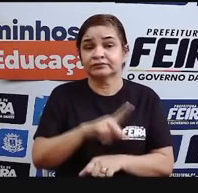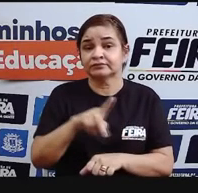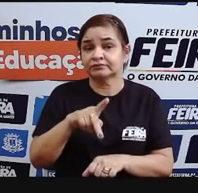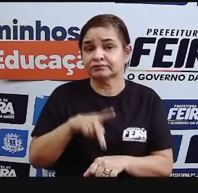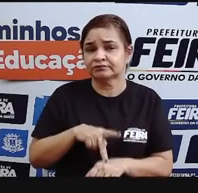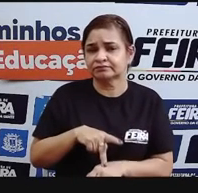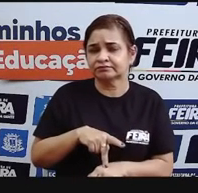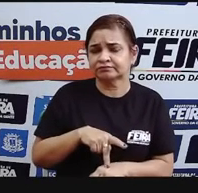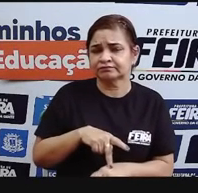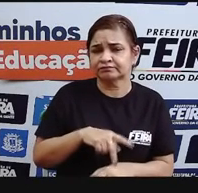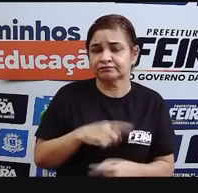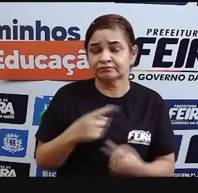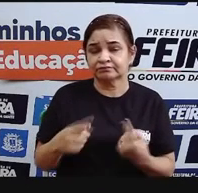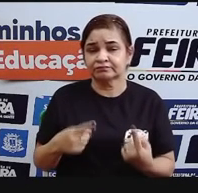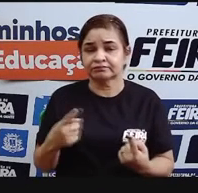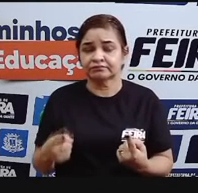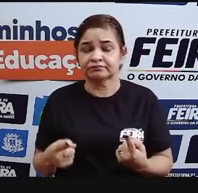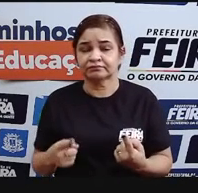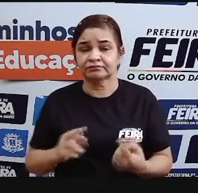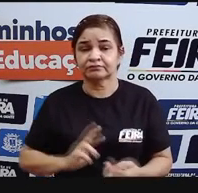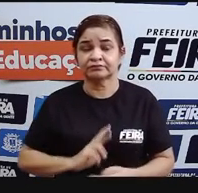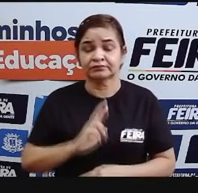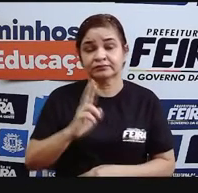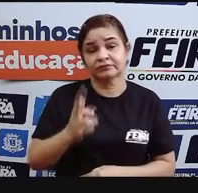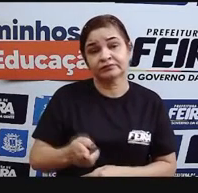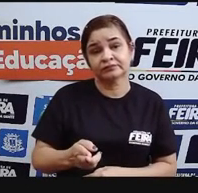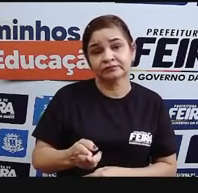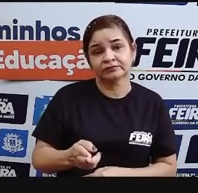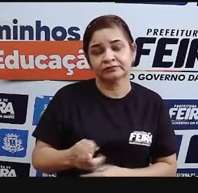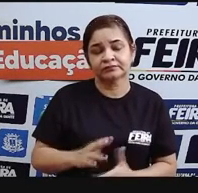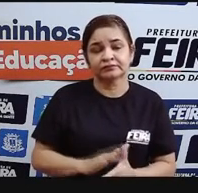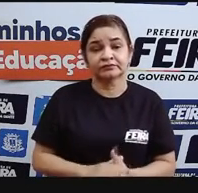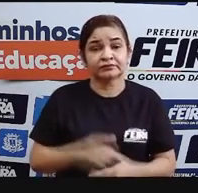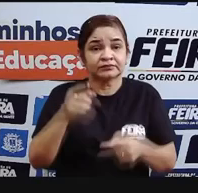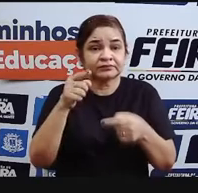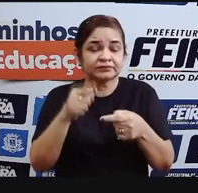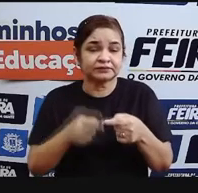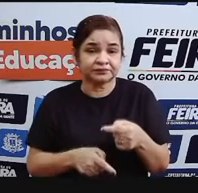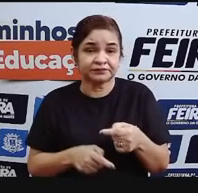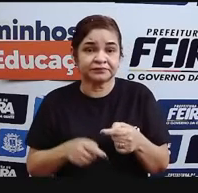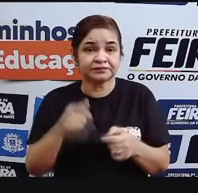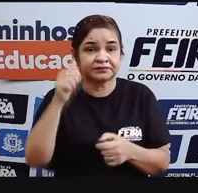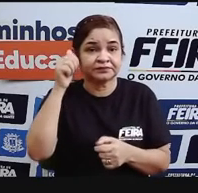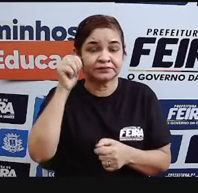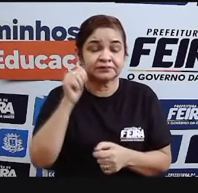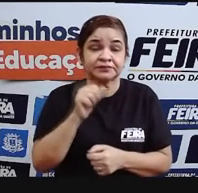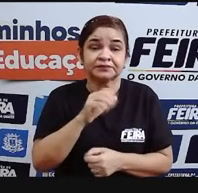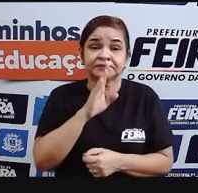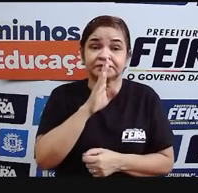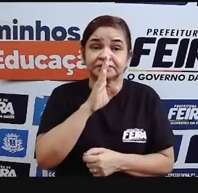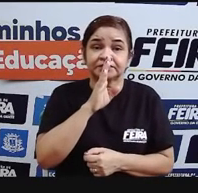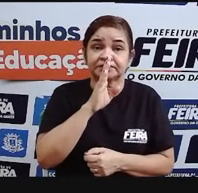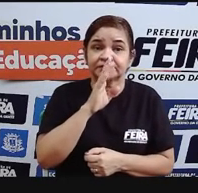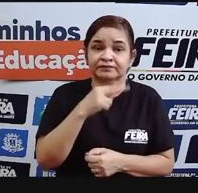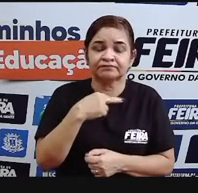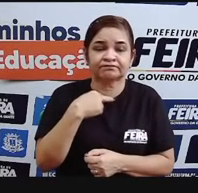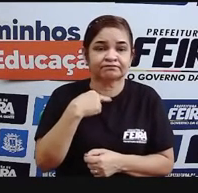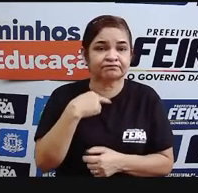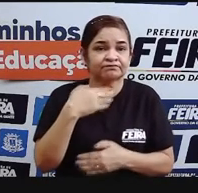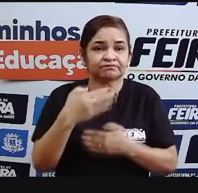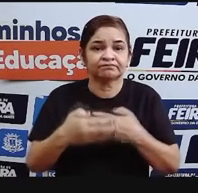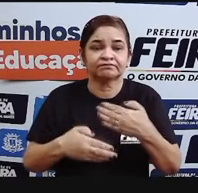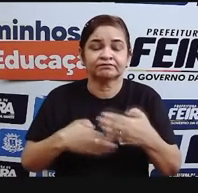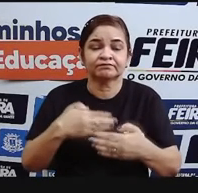têm forte tradição religiosa. E aí as mulheres ainda enfrentam esses problemas, né,